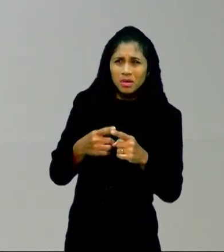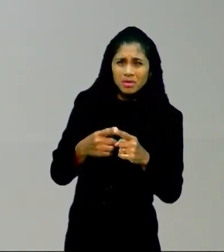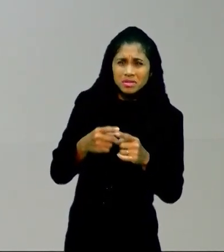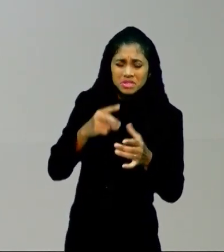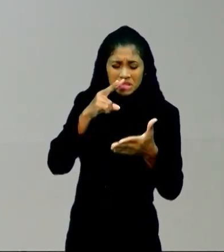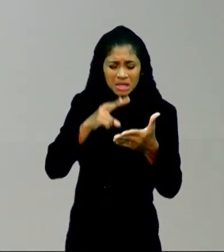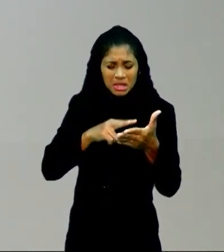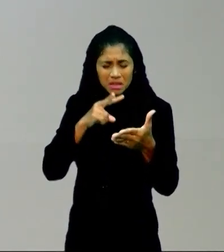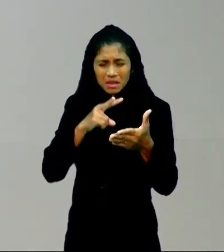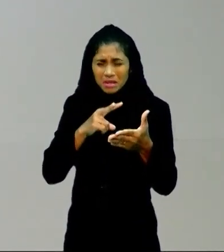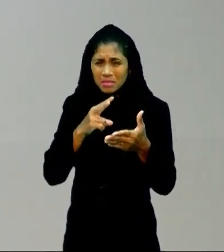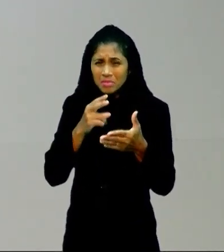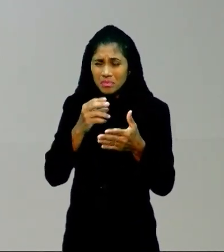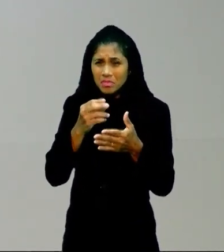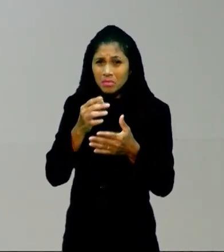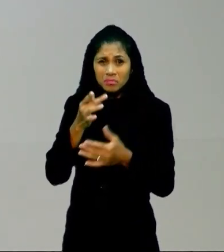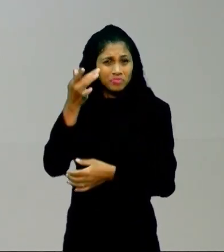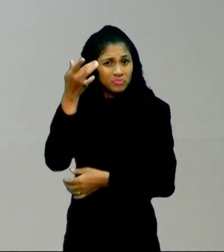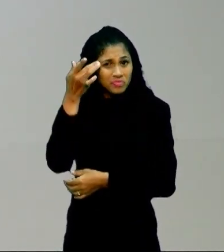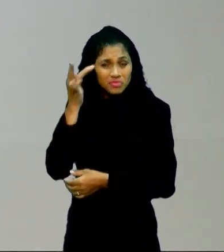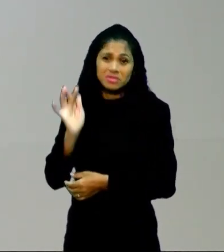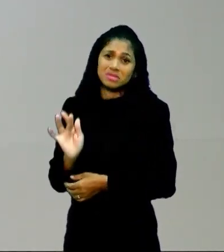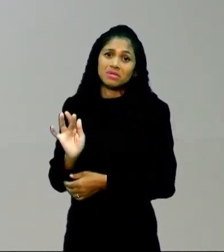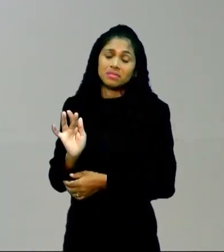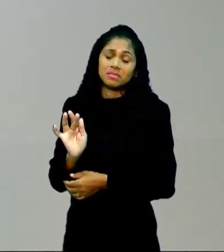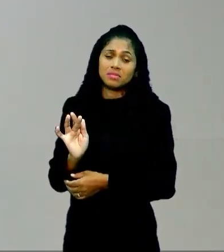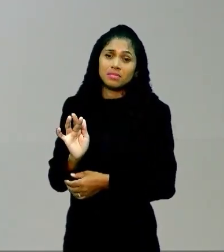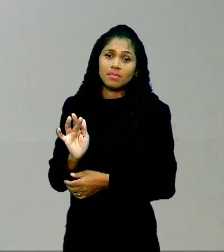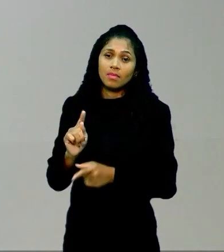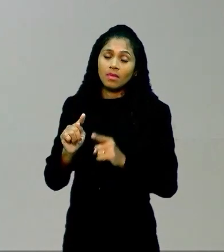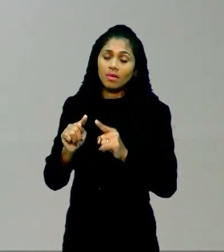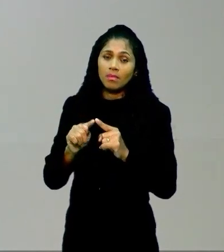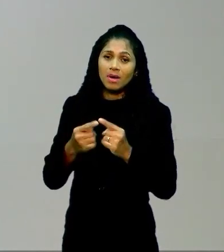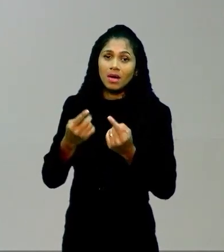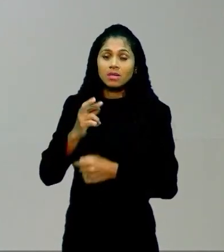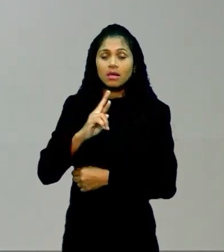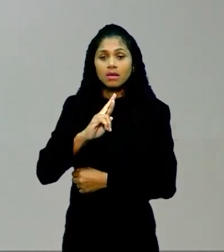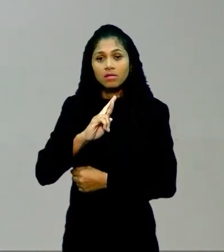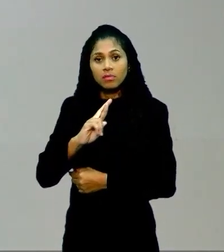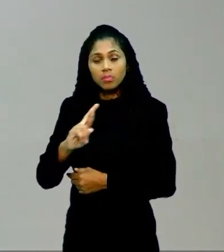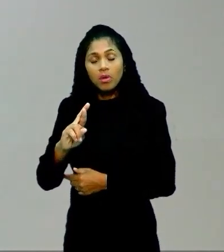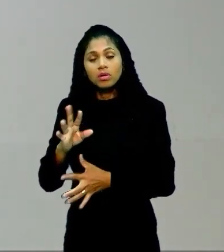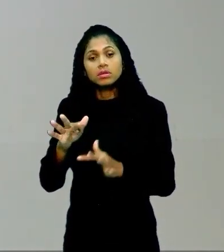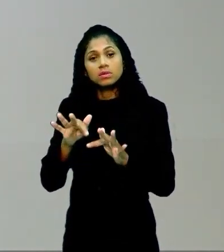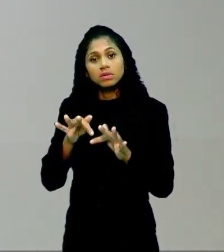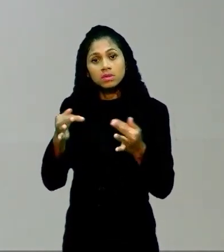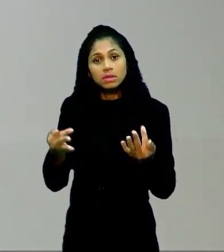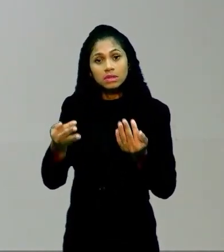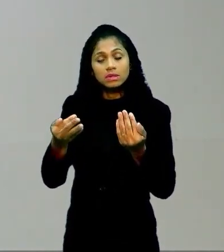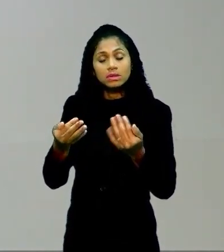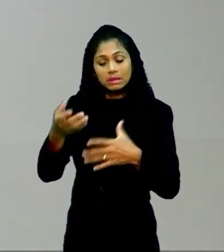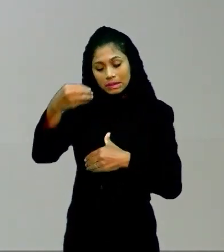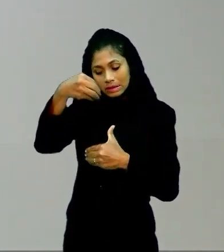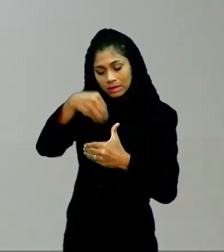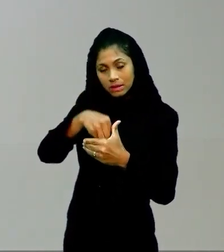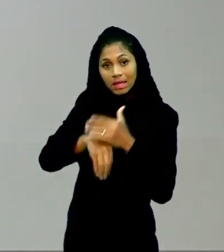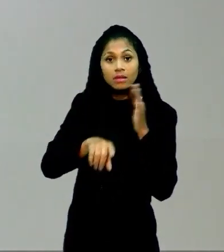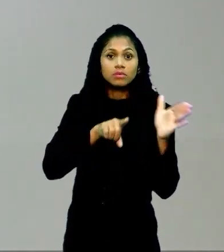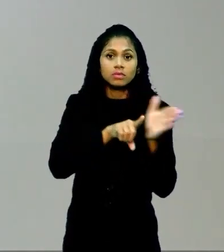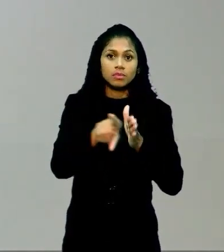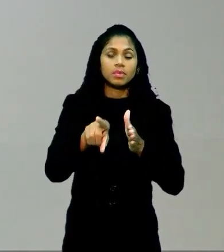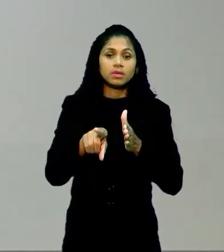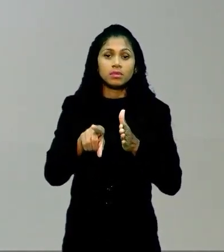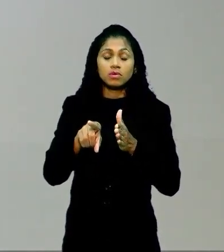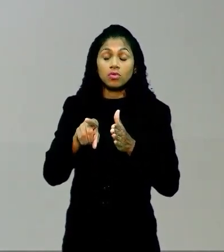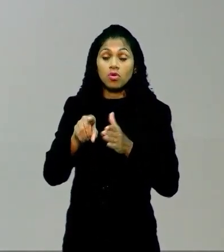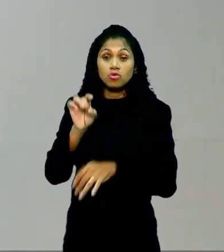não tenho ideia. Mas não, pessoal. A resposta, normalmente, ela já está ali dentro da pergunta. É